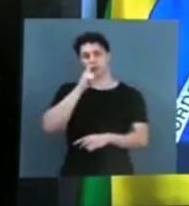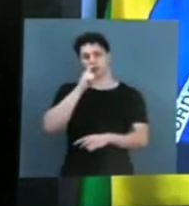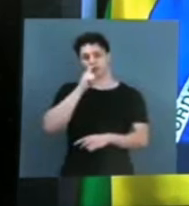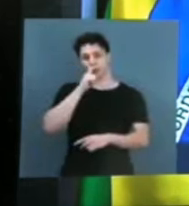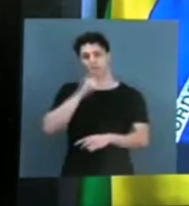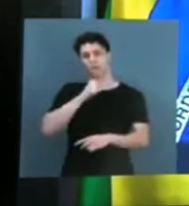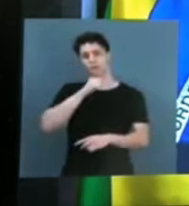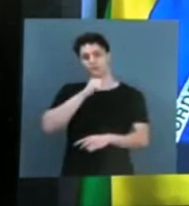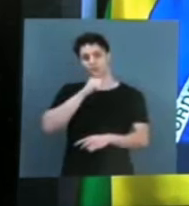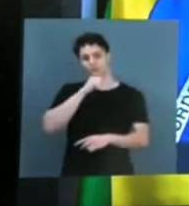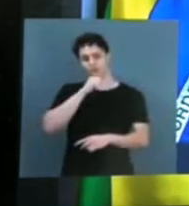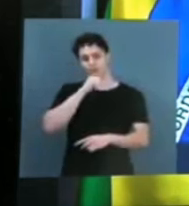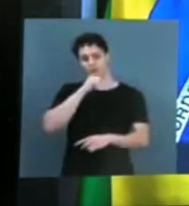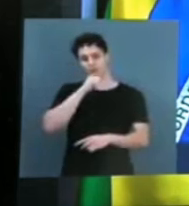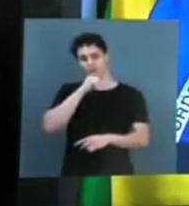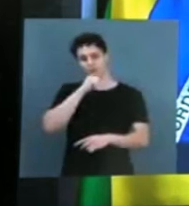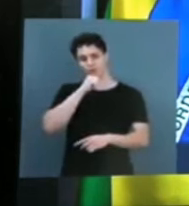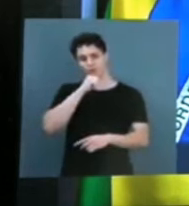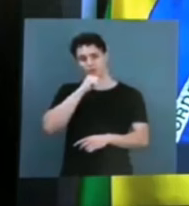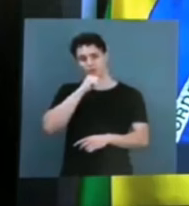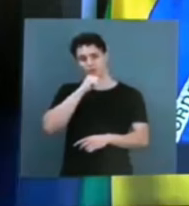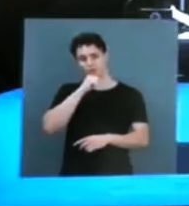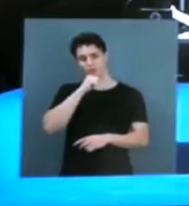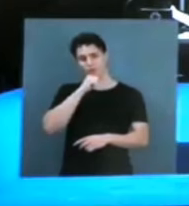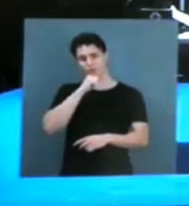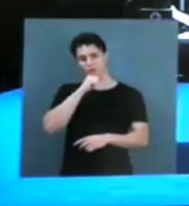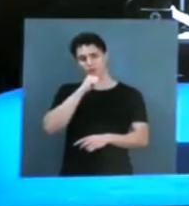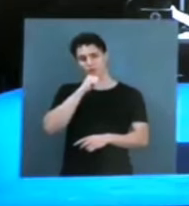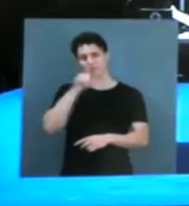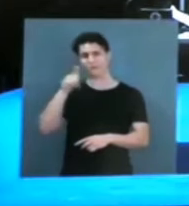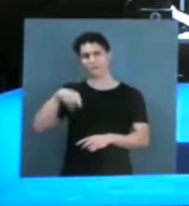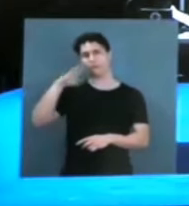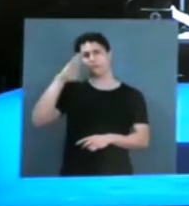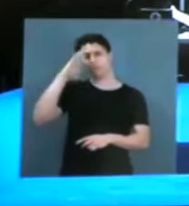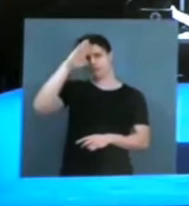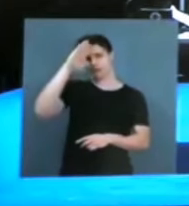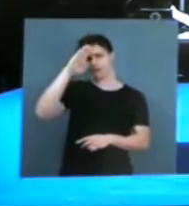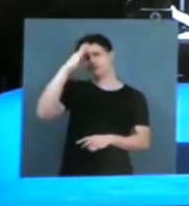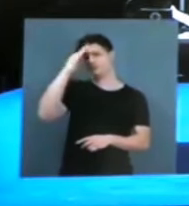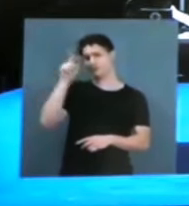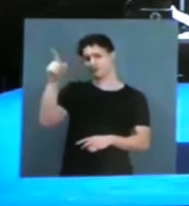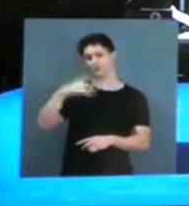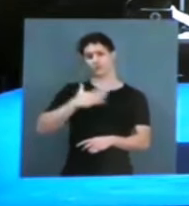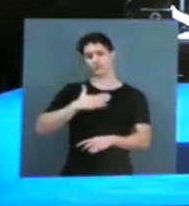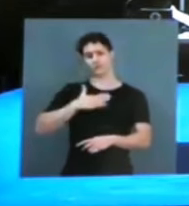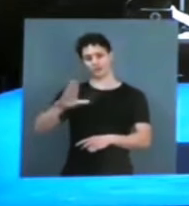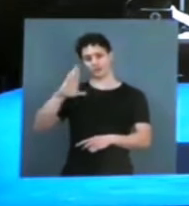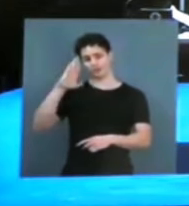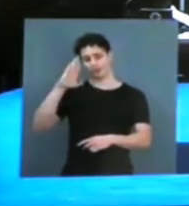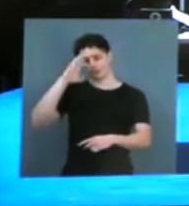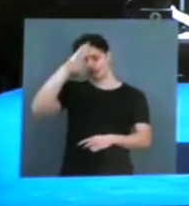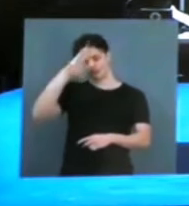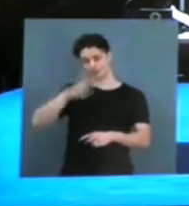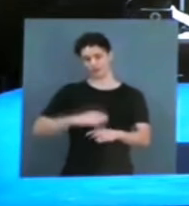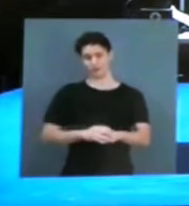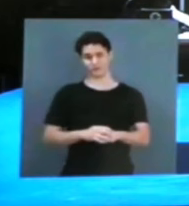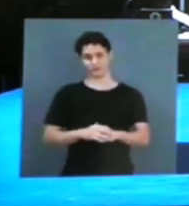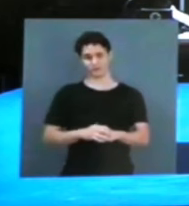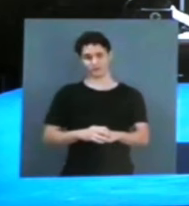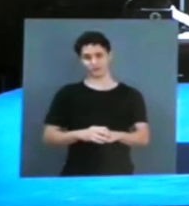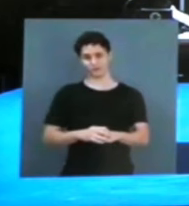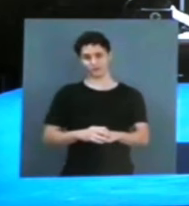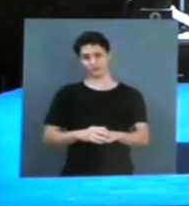avô é bolsonarista. E eu sei que você não gosta do Bolsonaro. Nem o Lula